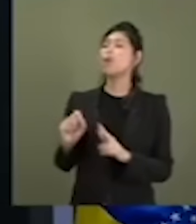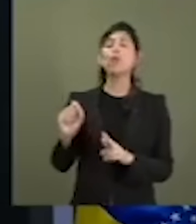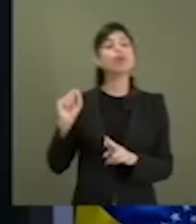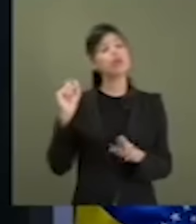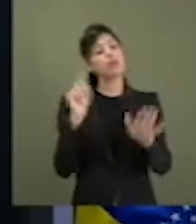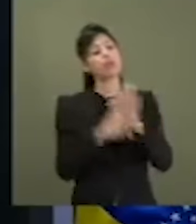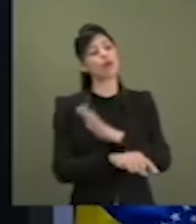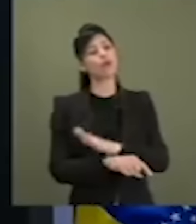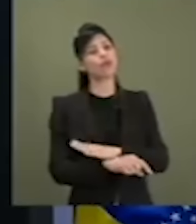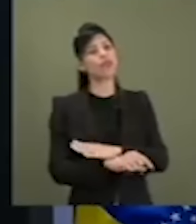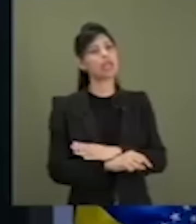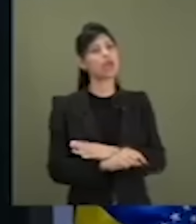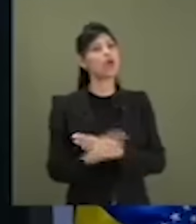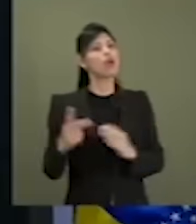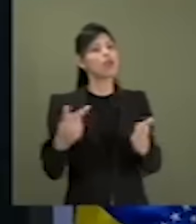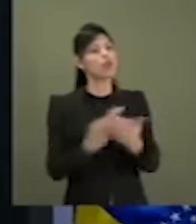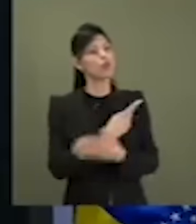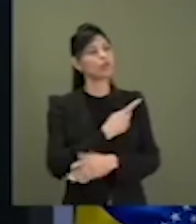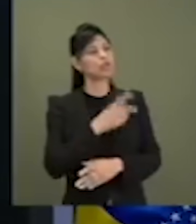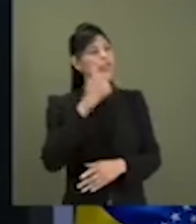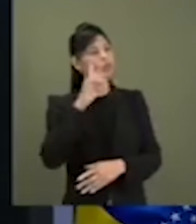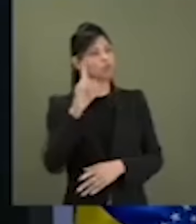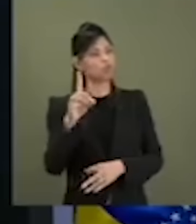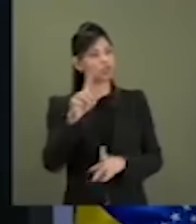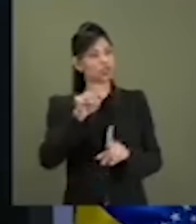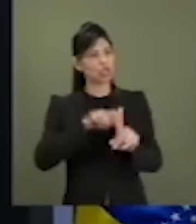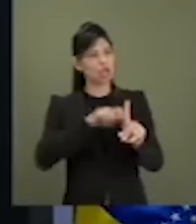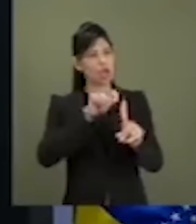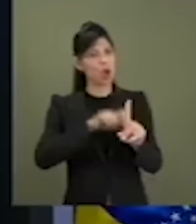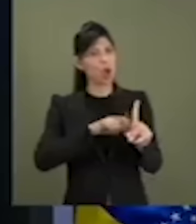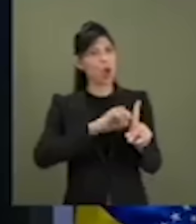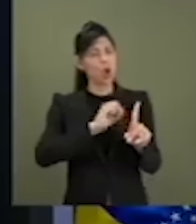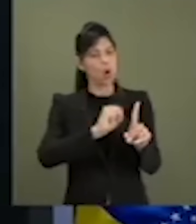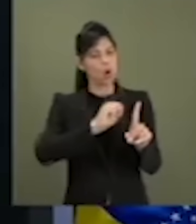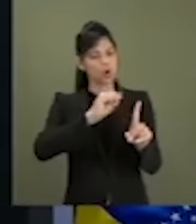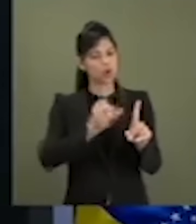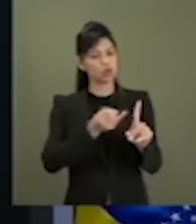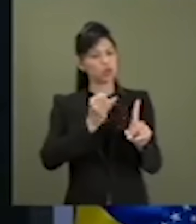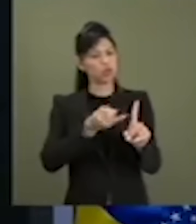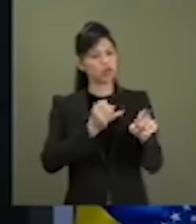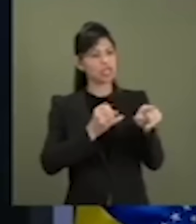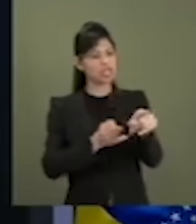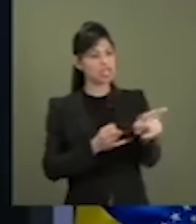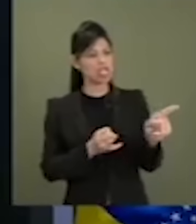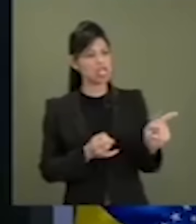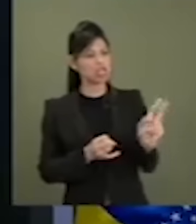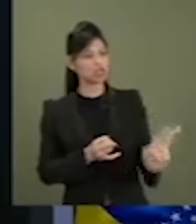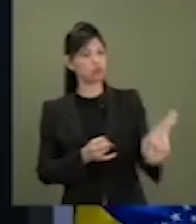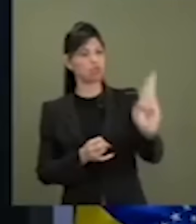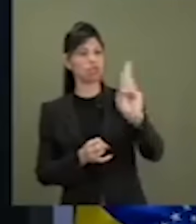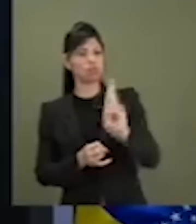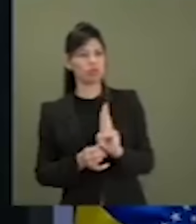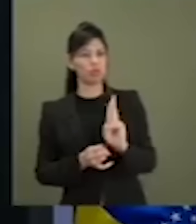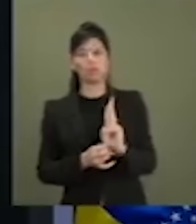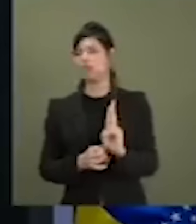disso? Preenche esses requisitos? Todos eles foram, não. Não se trata de